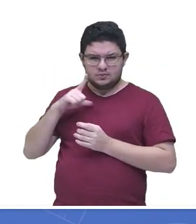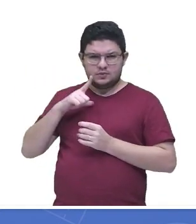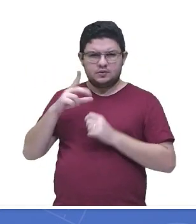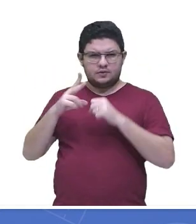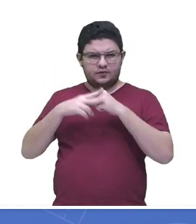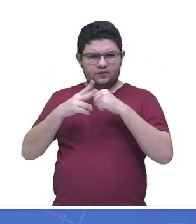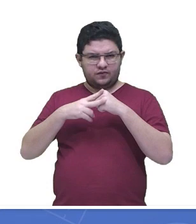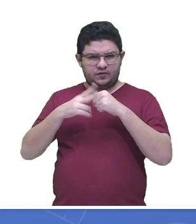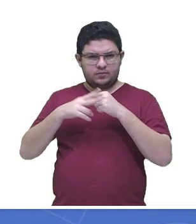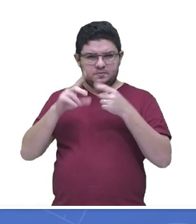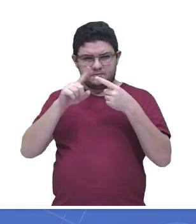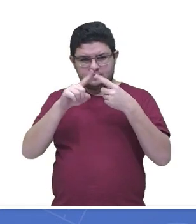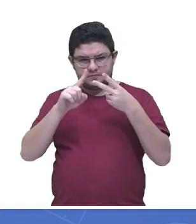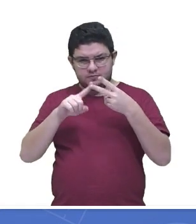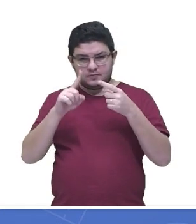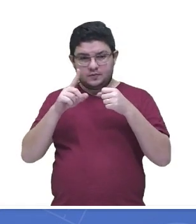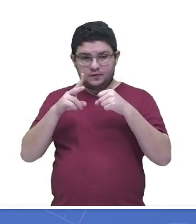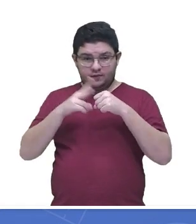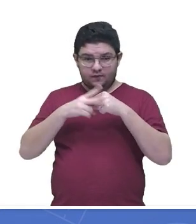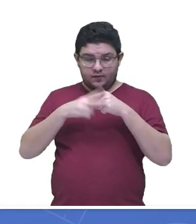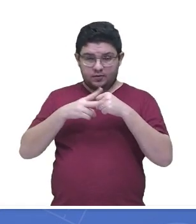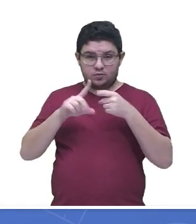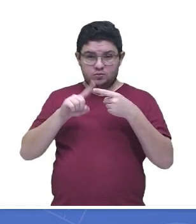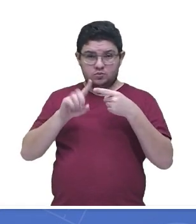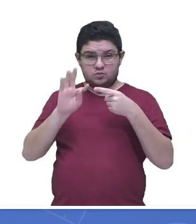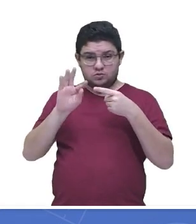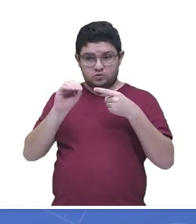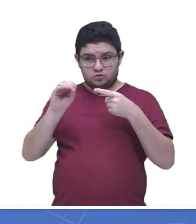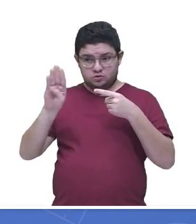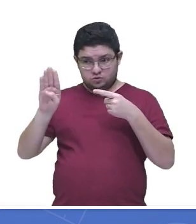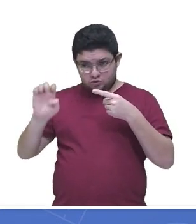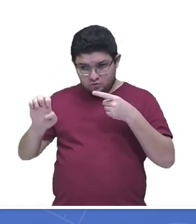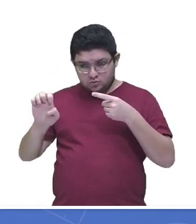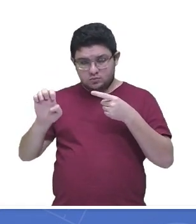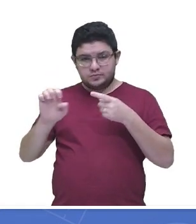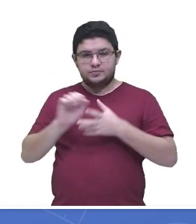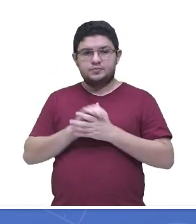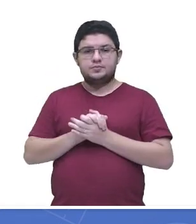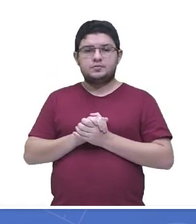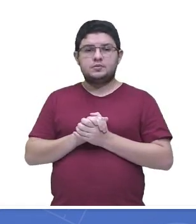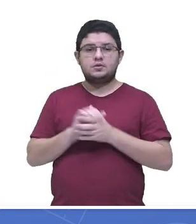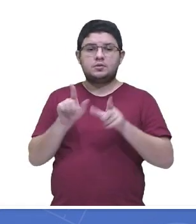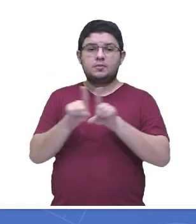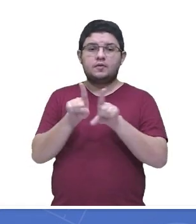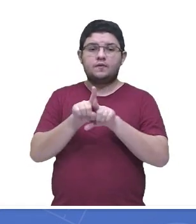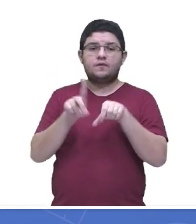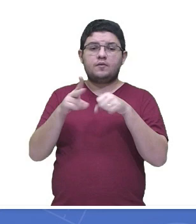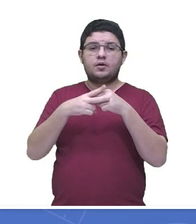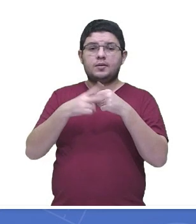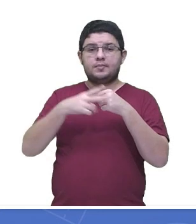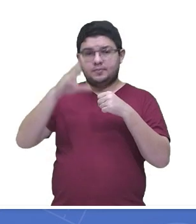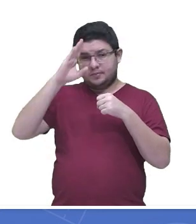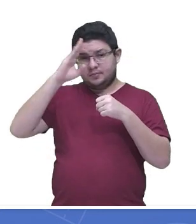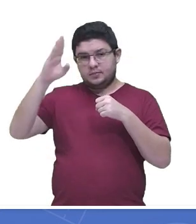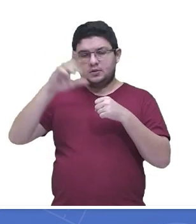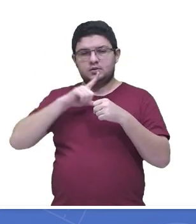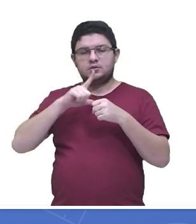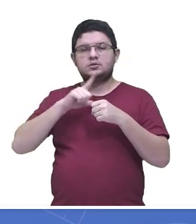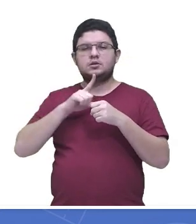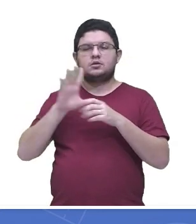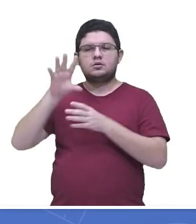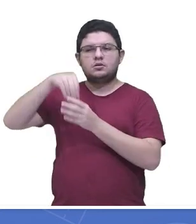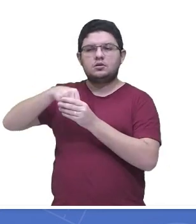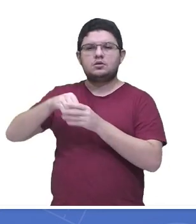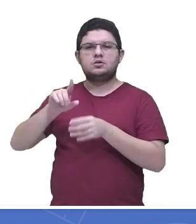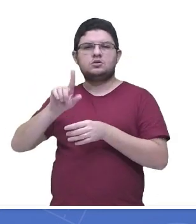to be e o verbo principal com o gerúndio. O que é o gerúndio? É quando eu tenho os verbos com